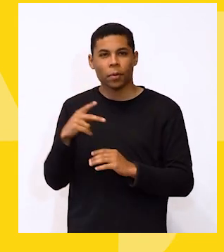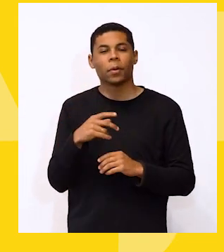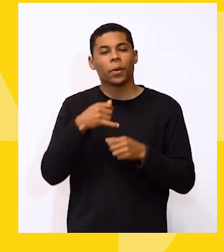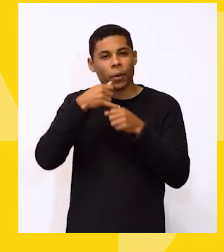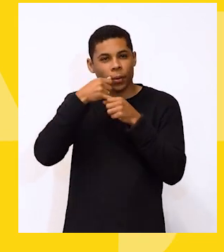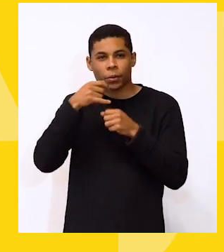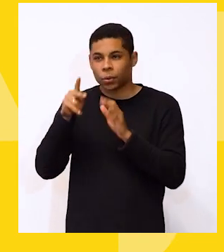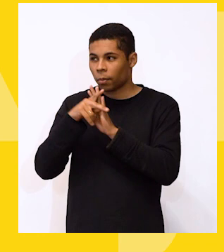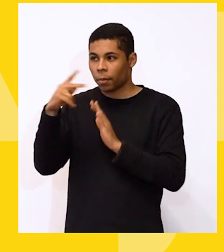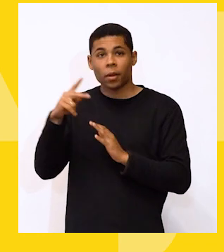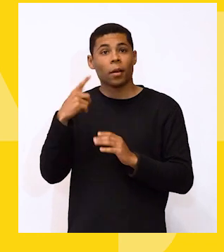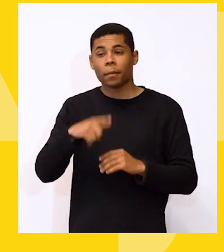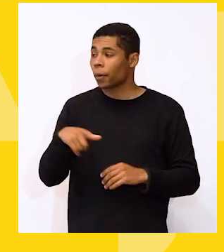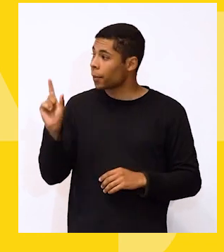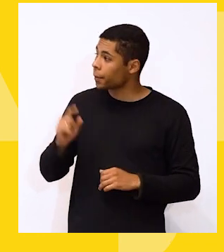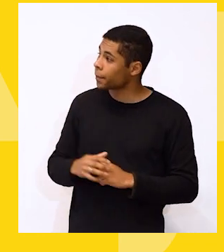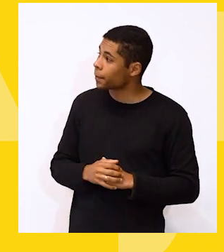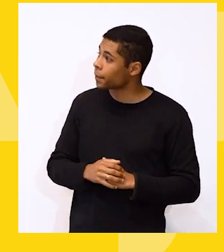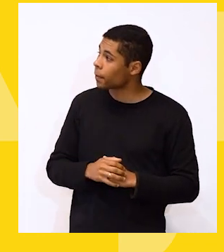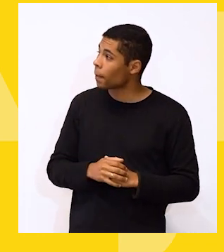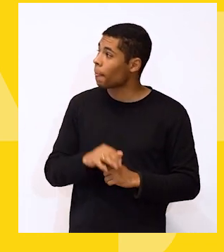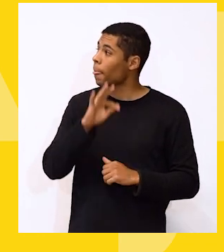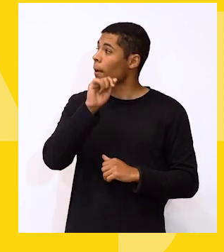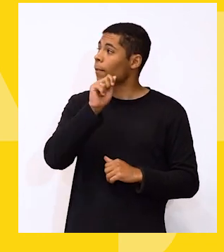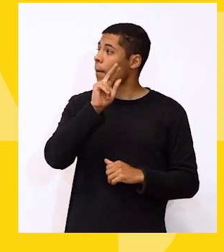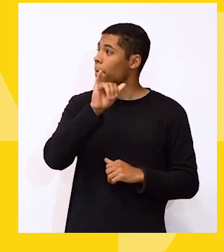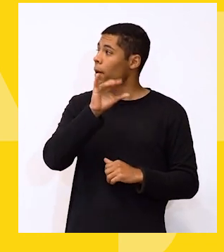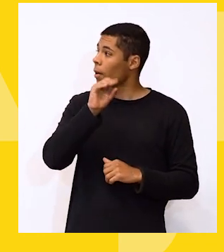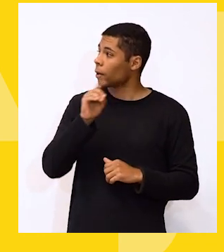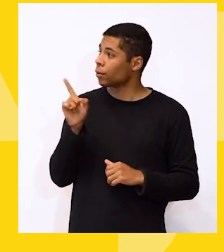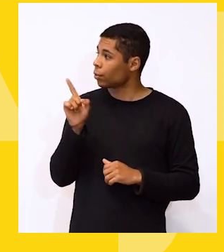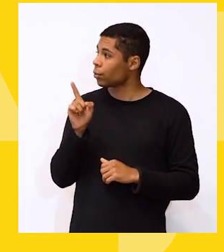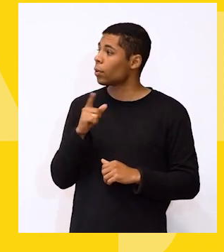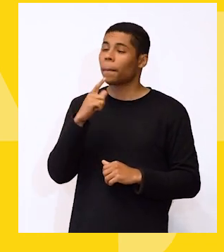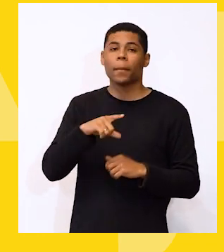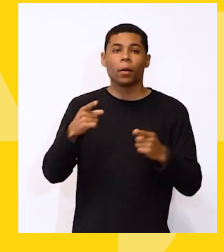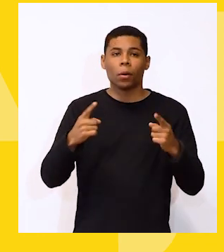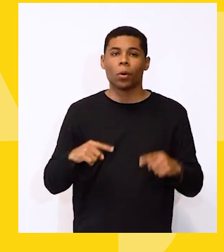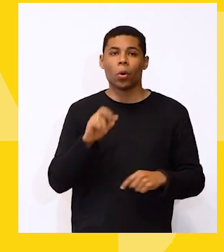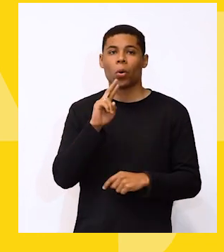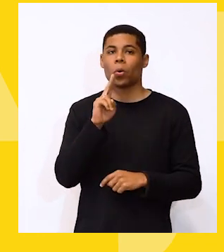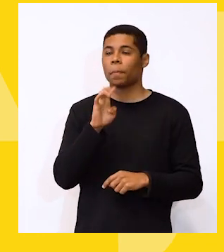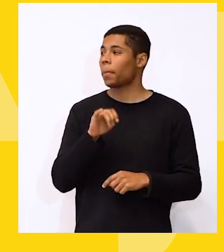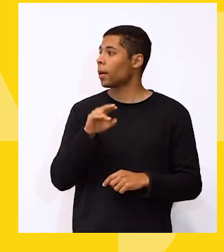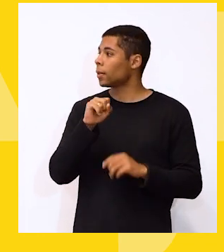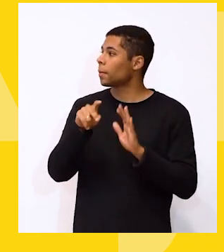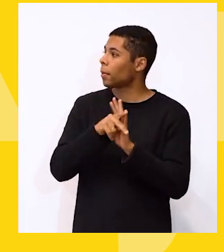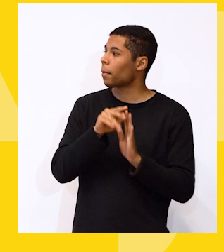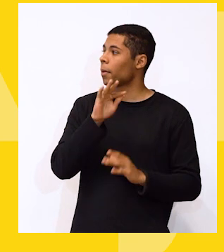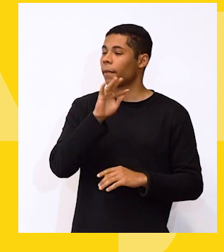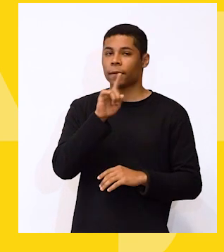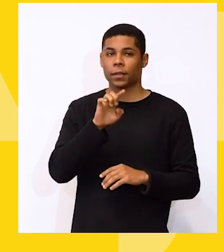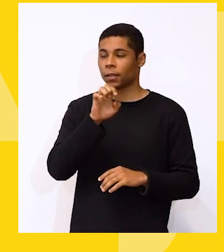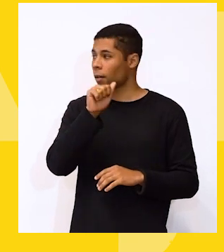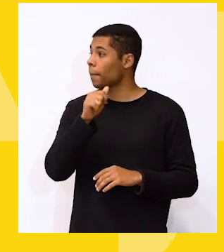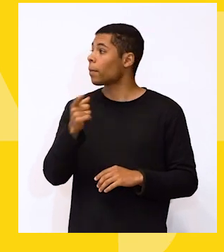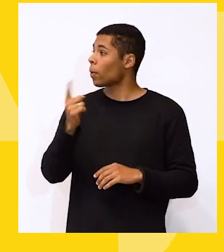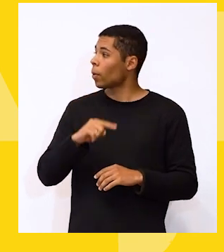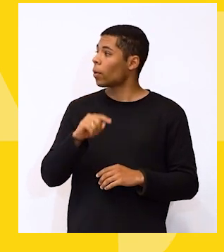interessante o professor Fabrício aqui da Fisio tá aqui Professor Rubens também da professora armênio da